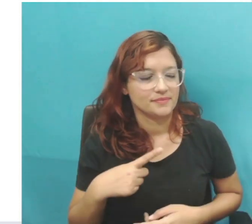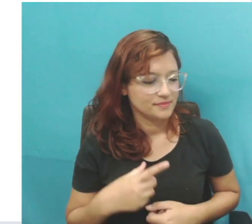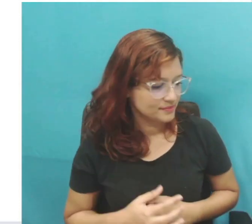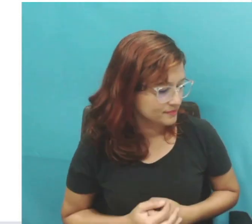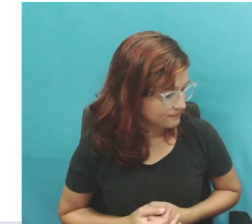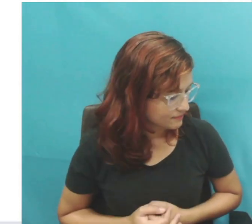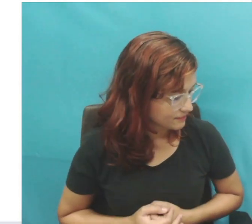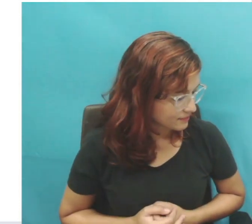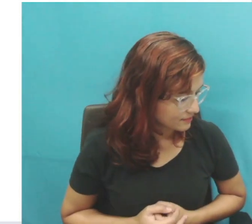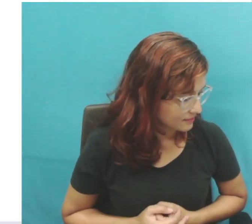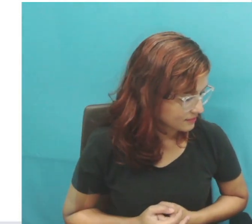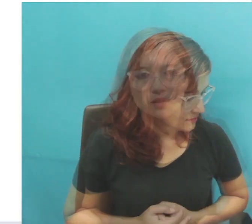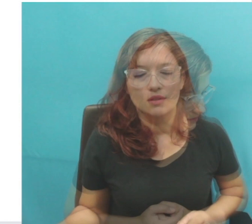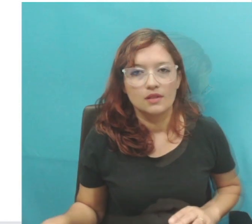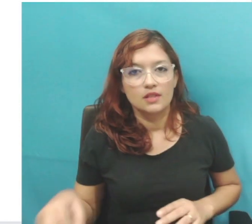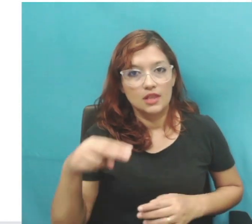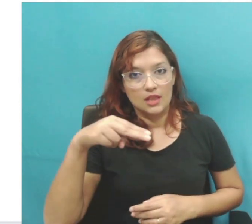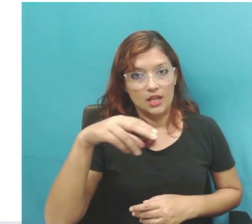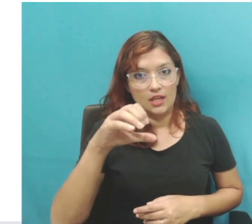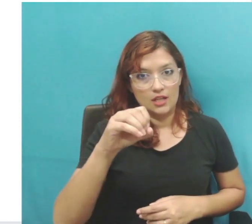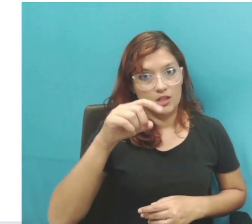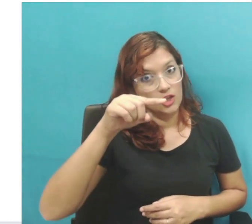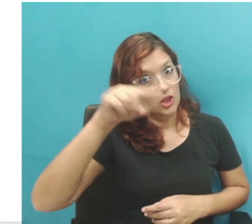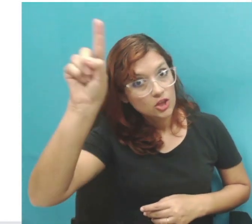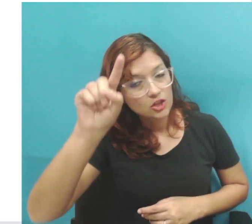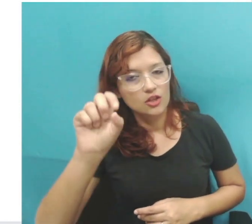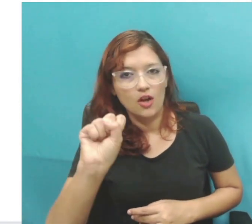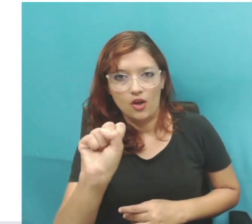Vai estar junto de preposição.